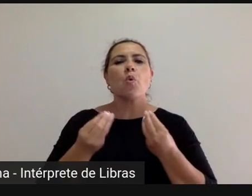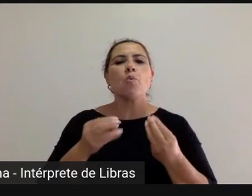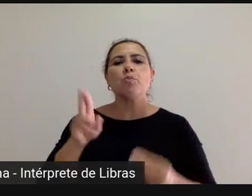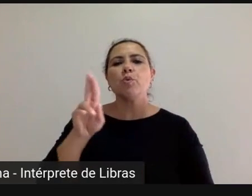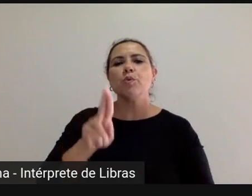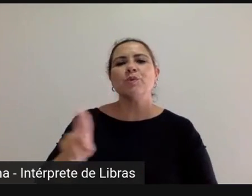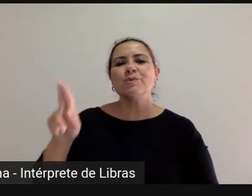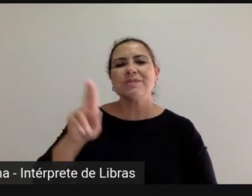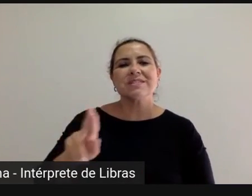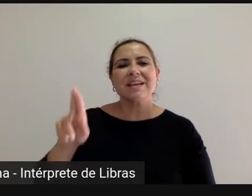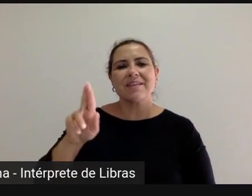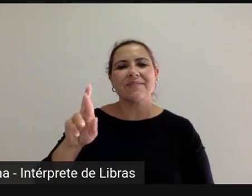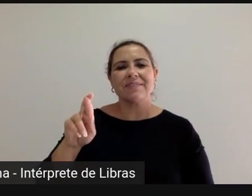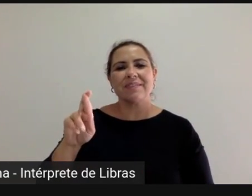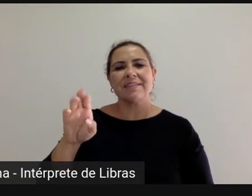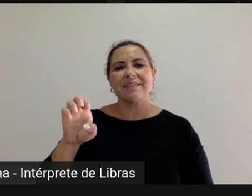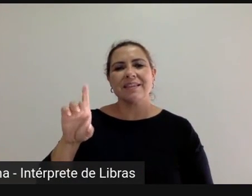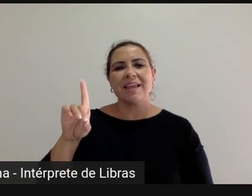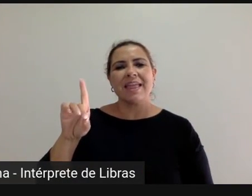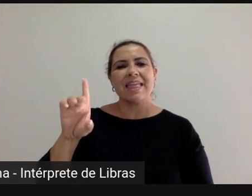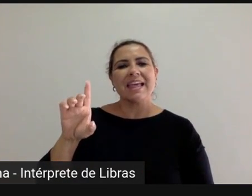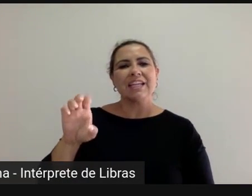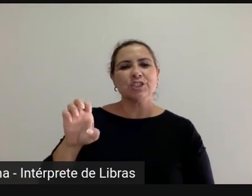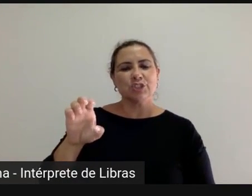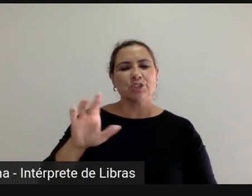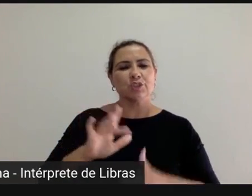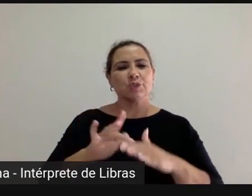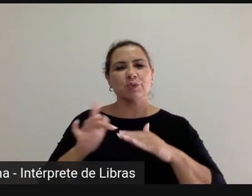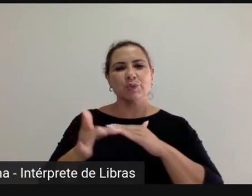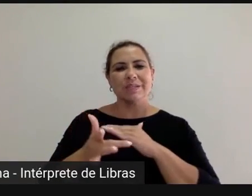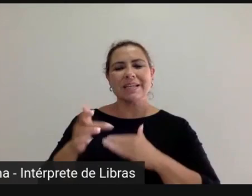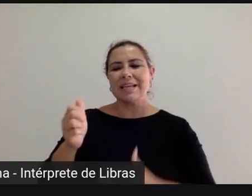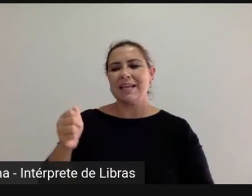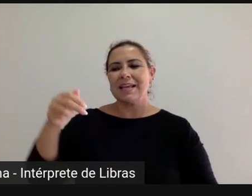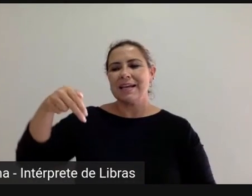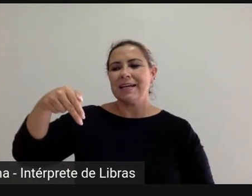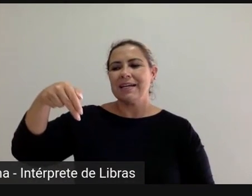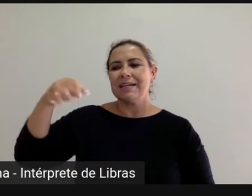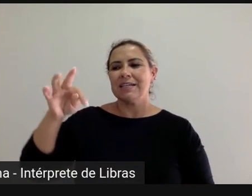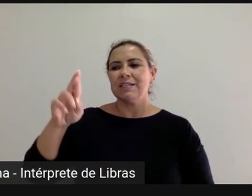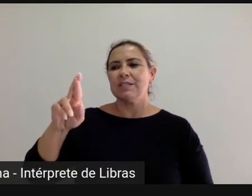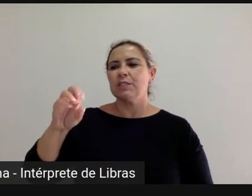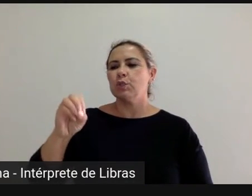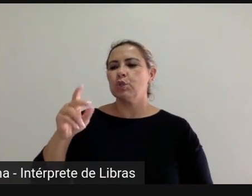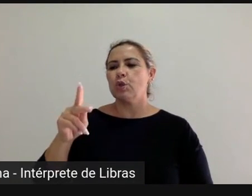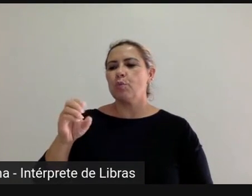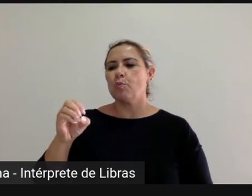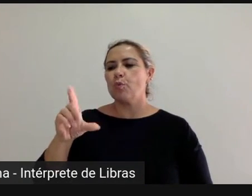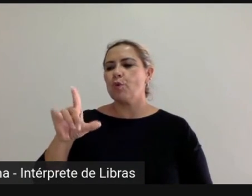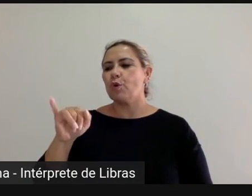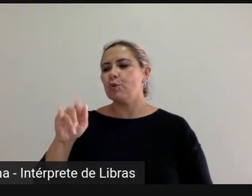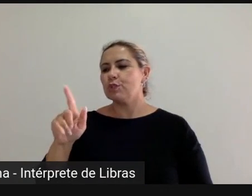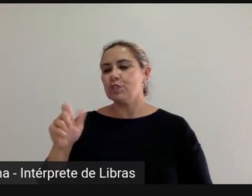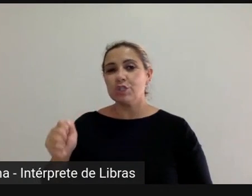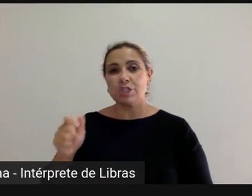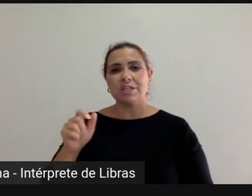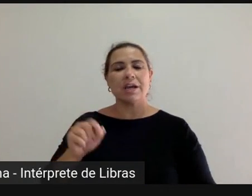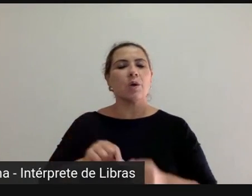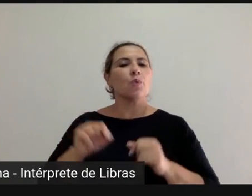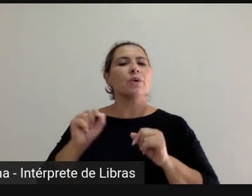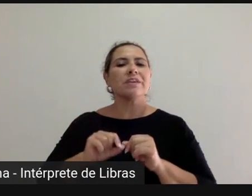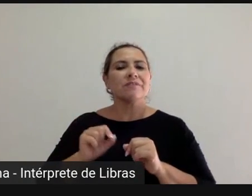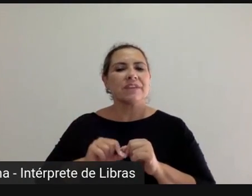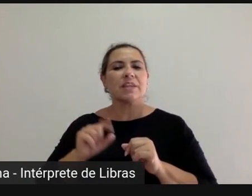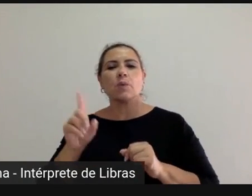né? Sociologia da rede social, antropologia da rede social, o que não fazer na rede social. É possível